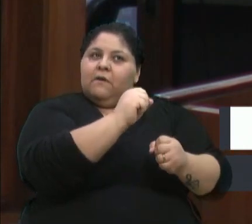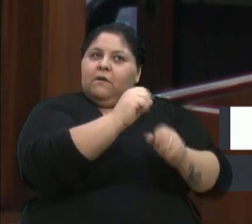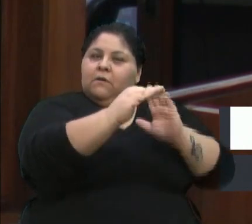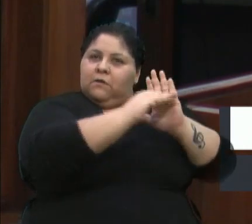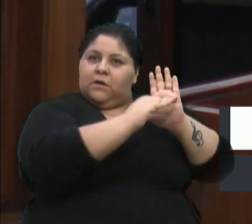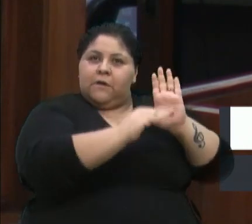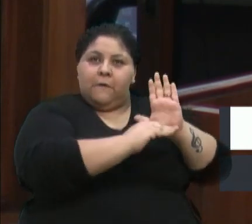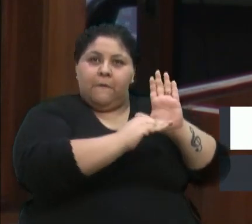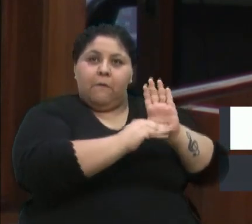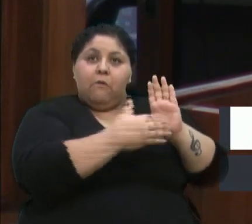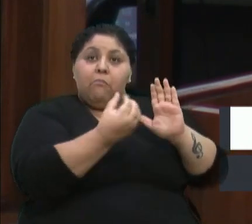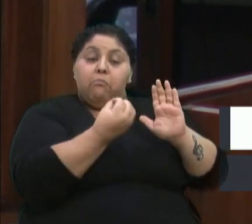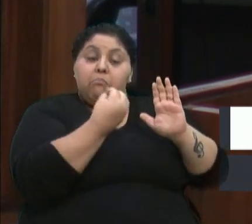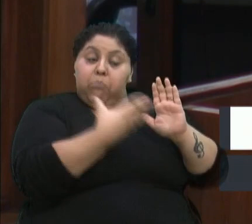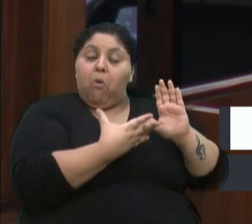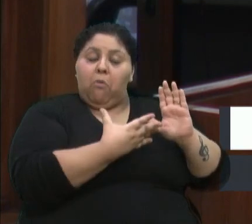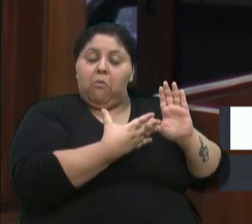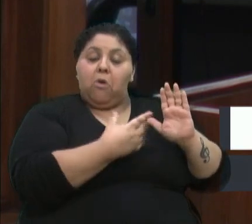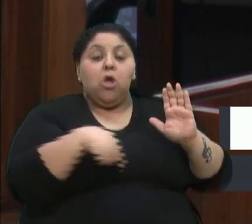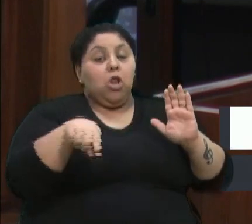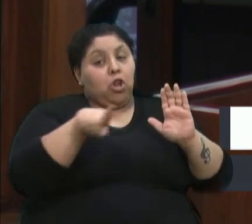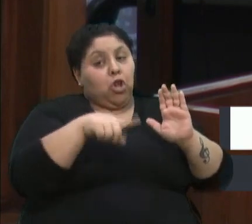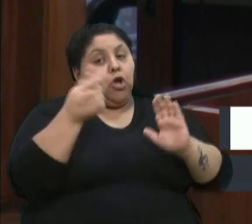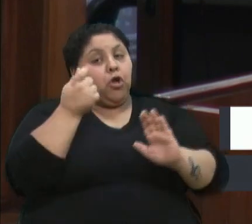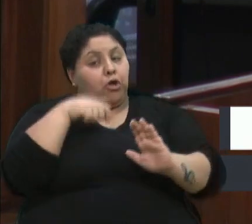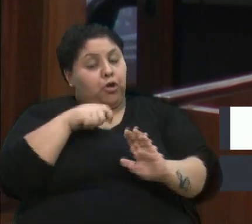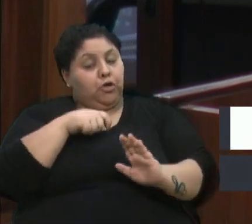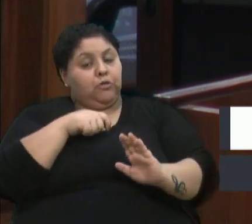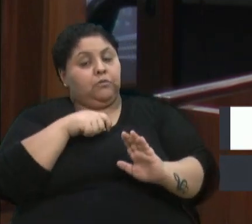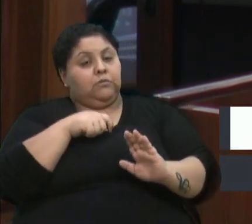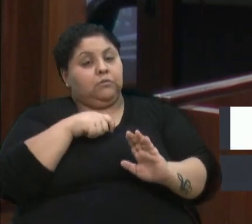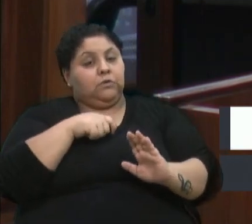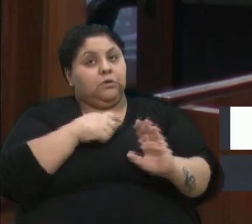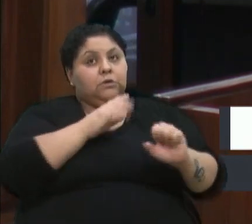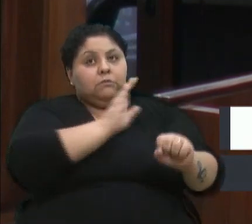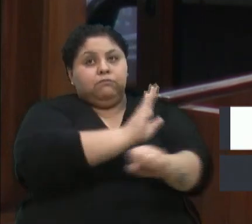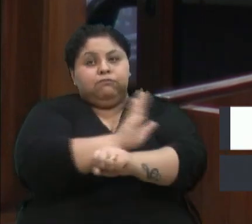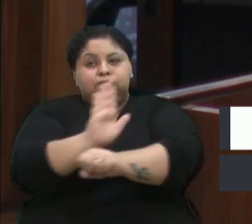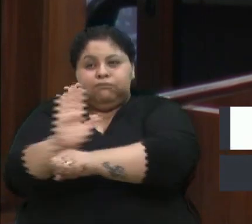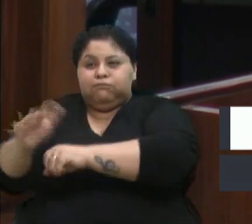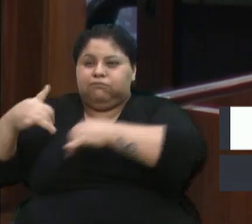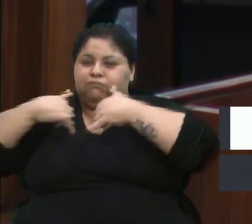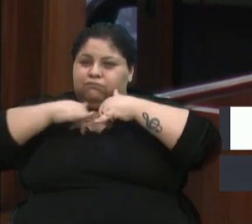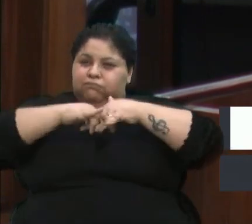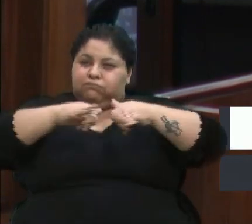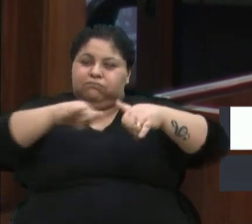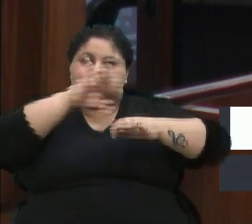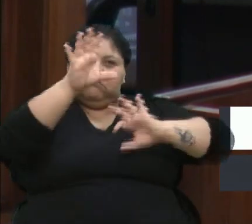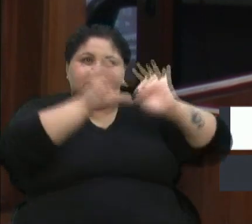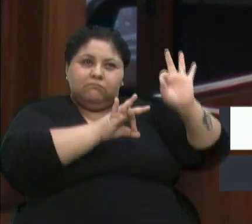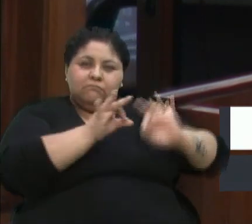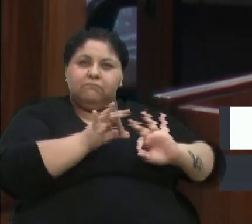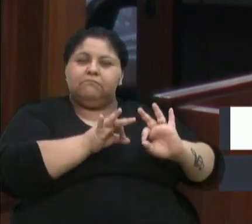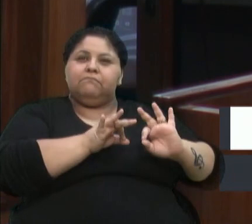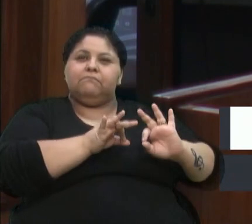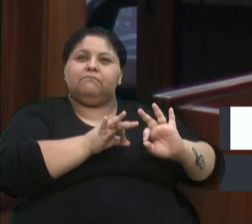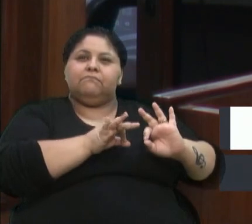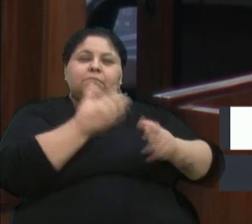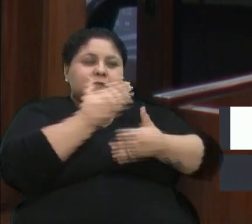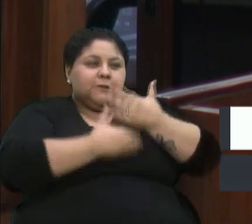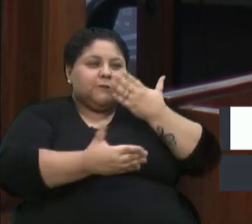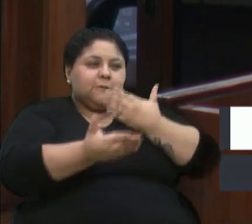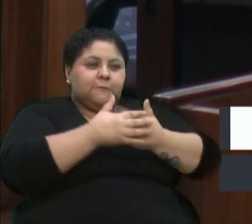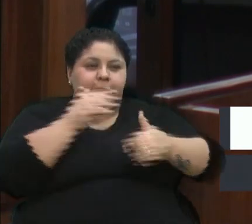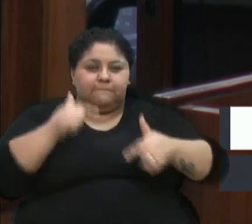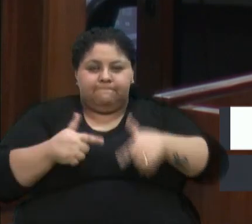bem consolidada e que a gente precisa cada vez mais auxiliar na divulgação, na organização de todo esse